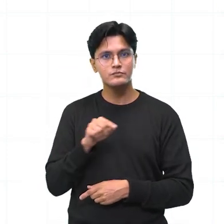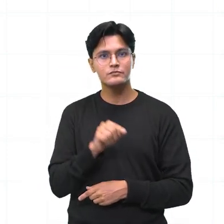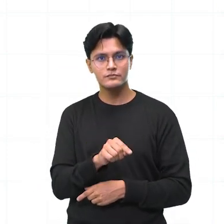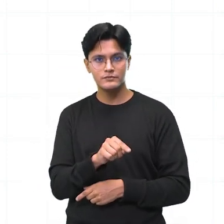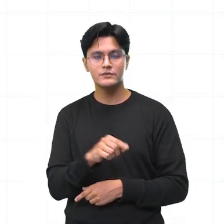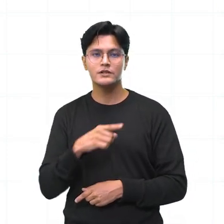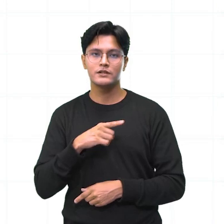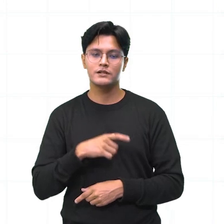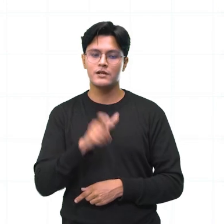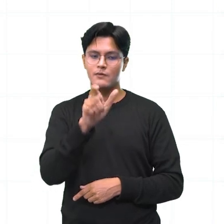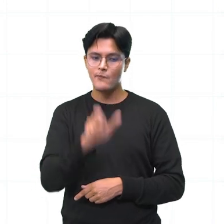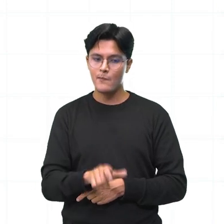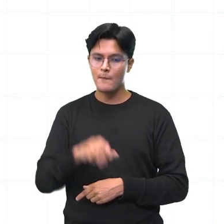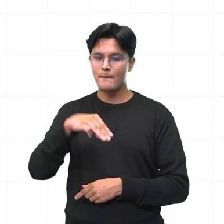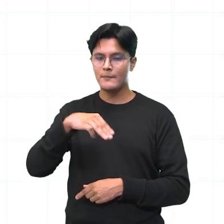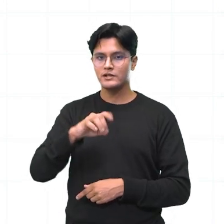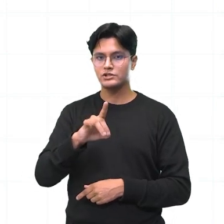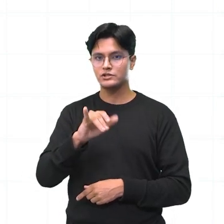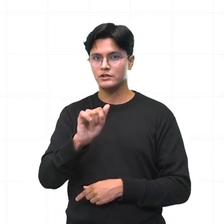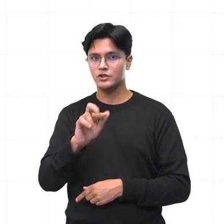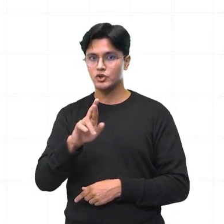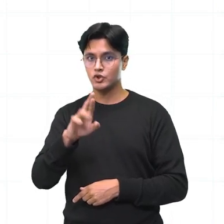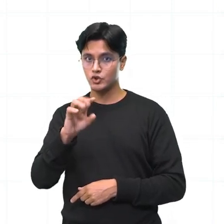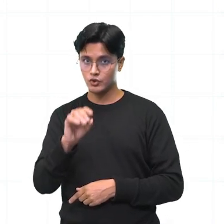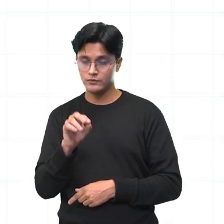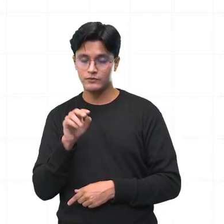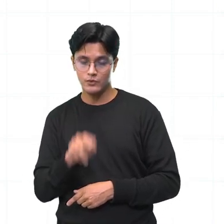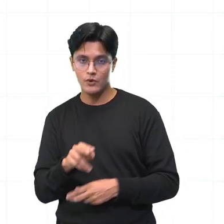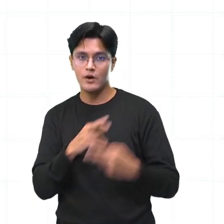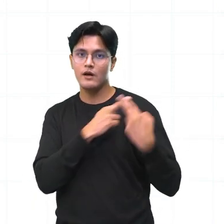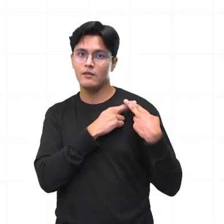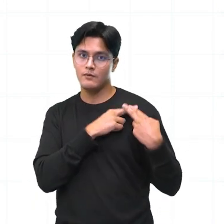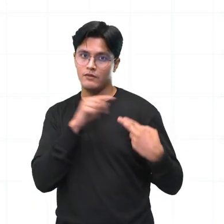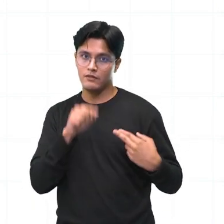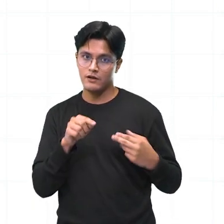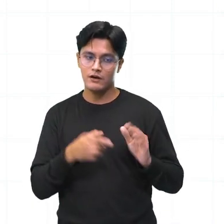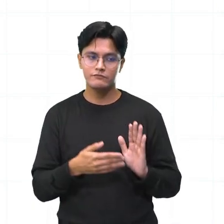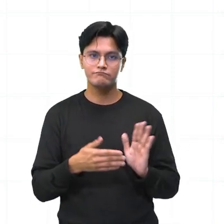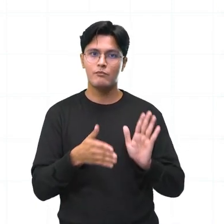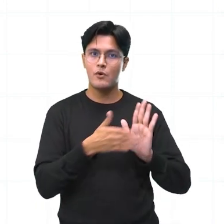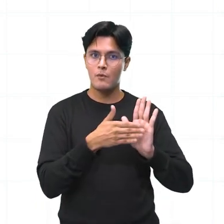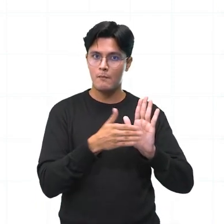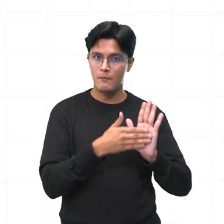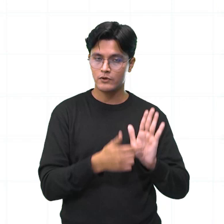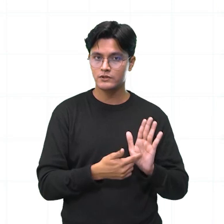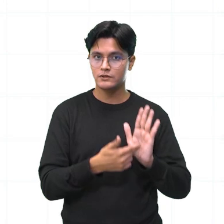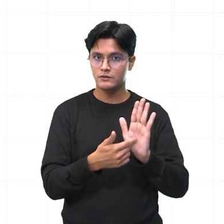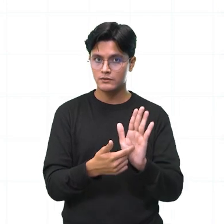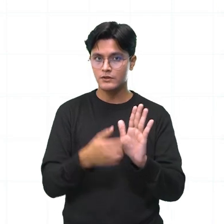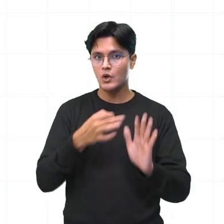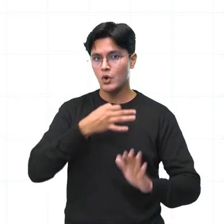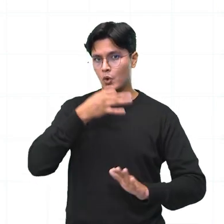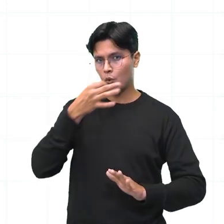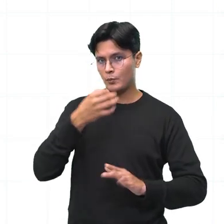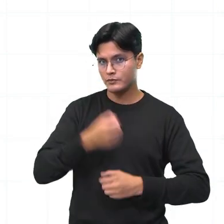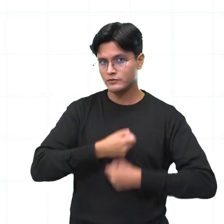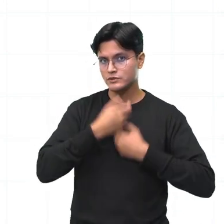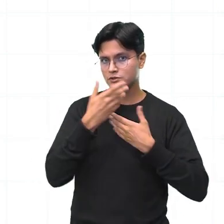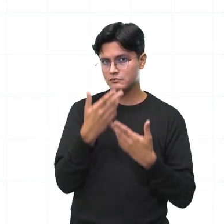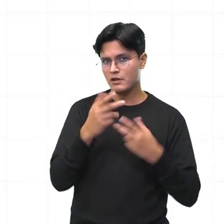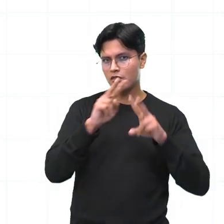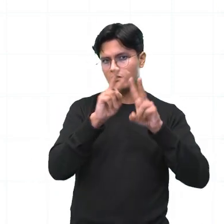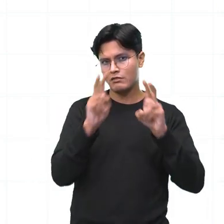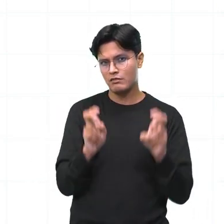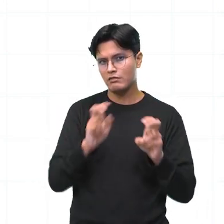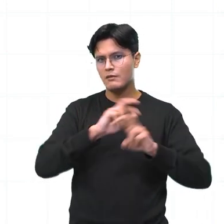de um mediador, apresentam propostas e expõem opiniões sobre temas variados e